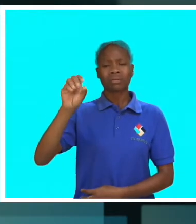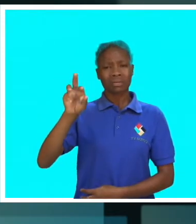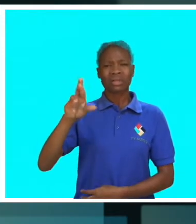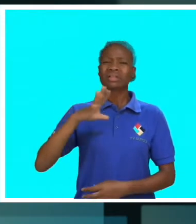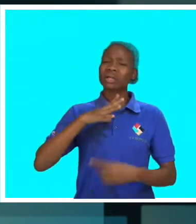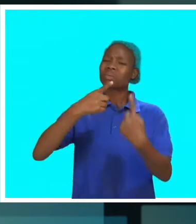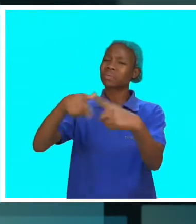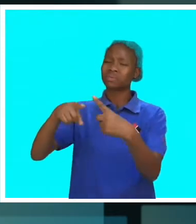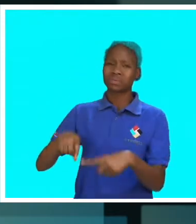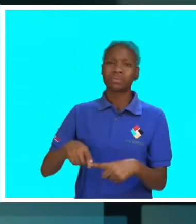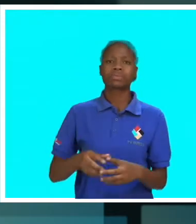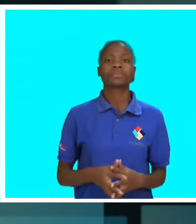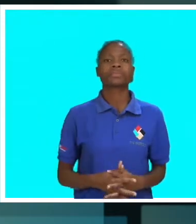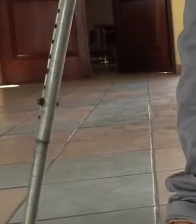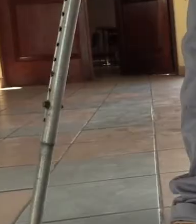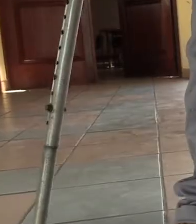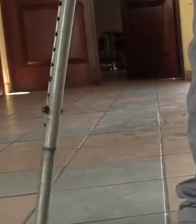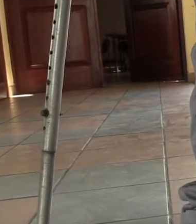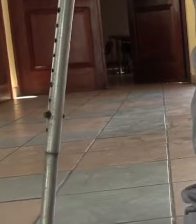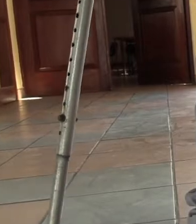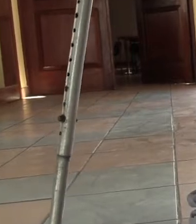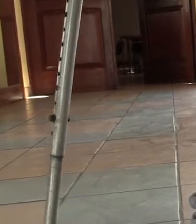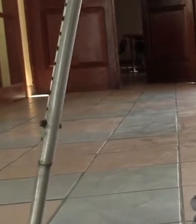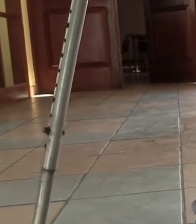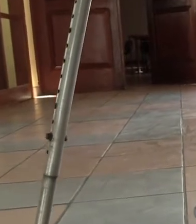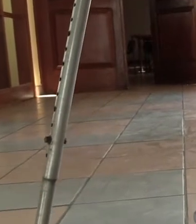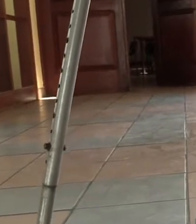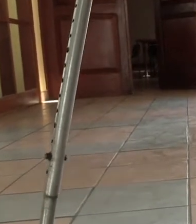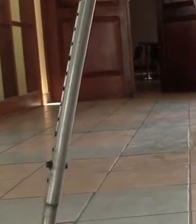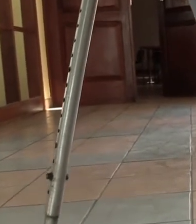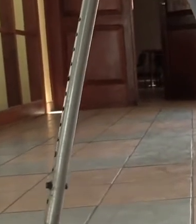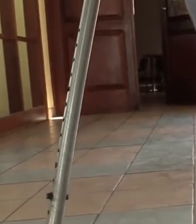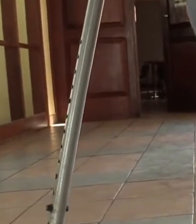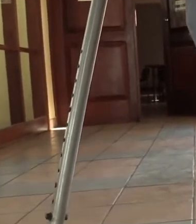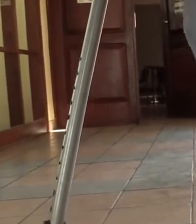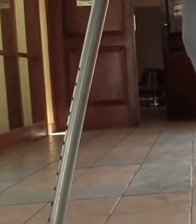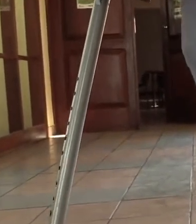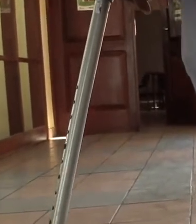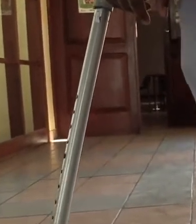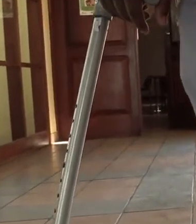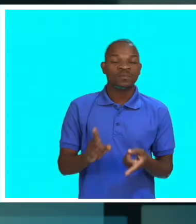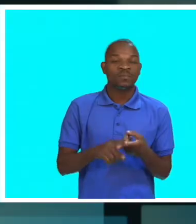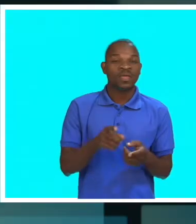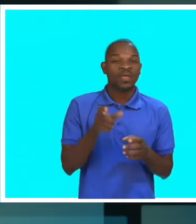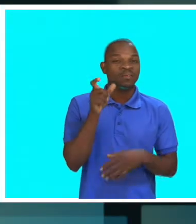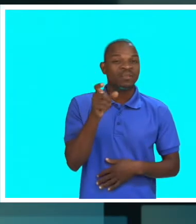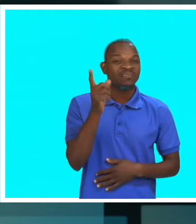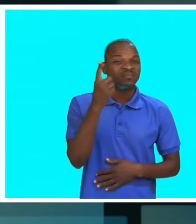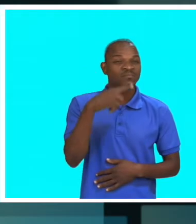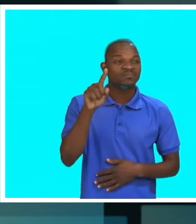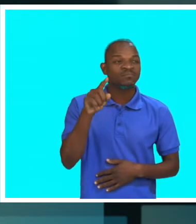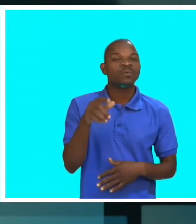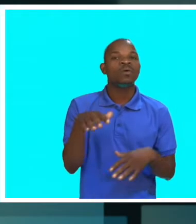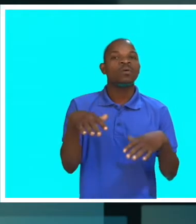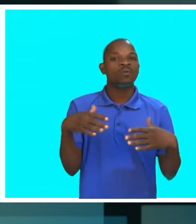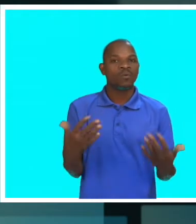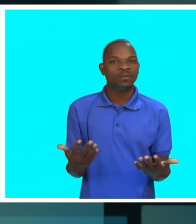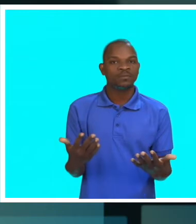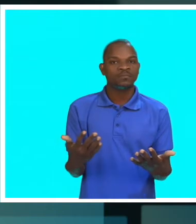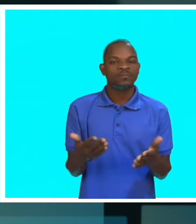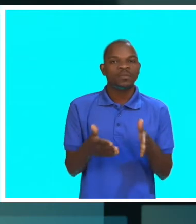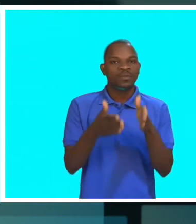deficiência, coxo, mutilado, aleijado, dentre outros. O termo corretíssimo,